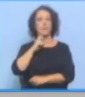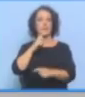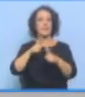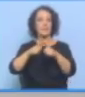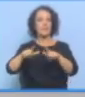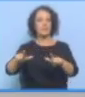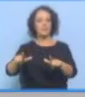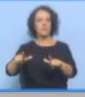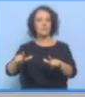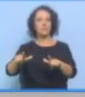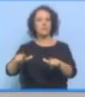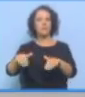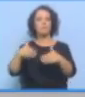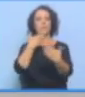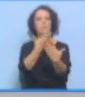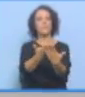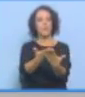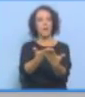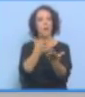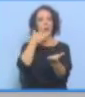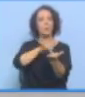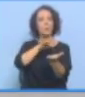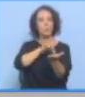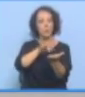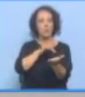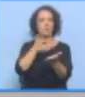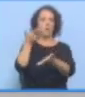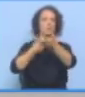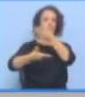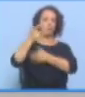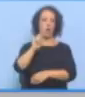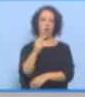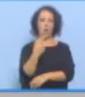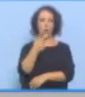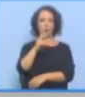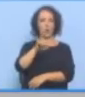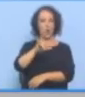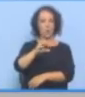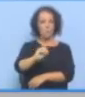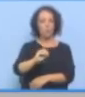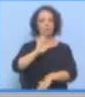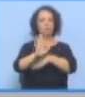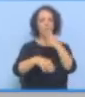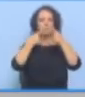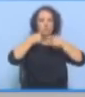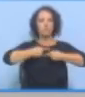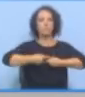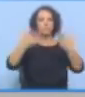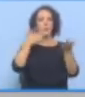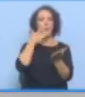atravessando todo o livro do Deuteronômio, por aí fora ao longo da história da revelação bíblica